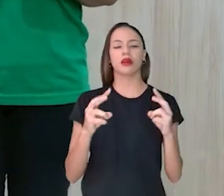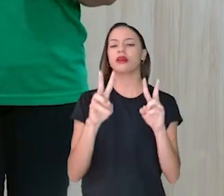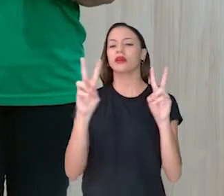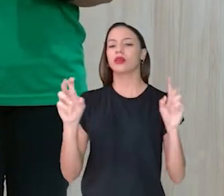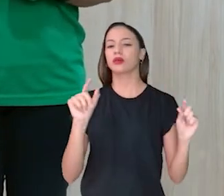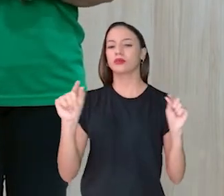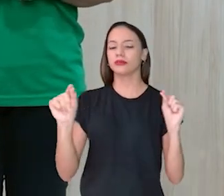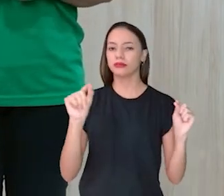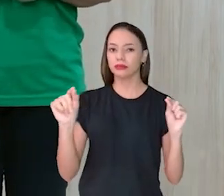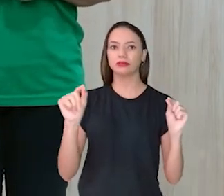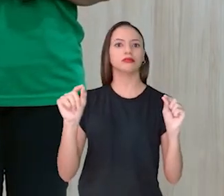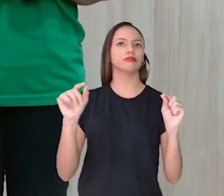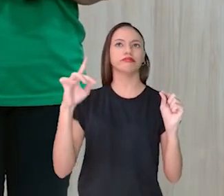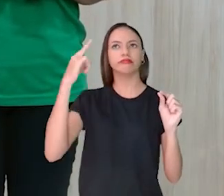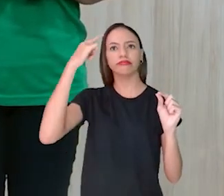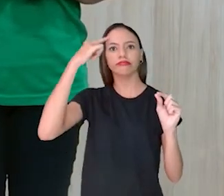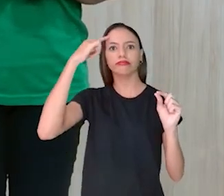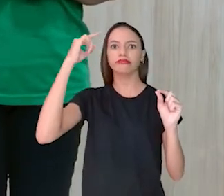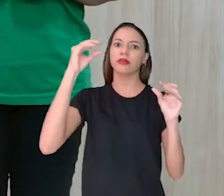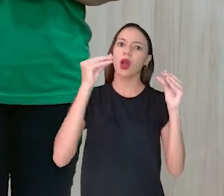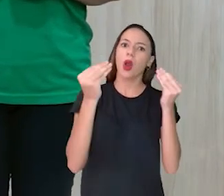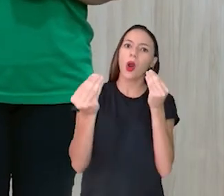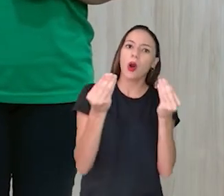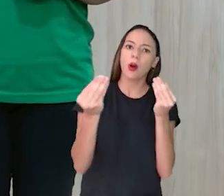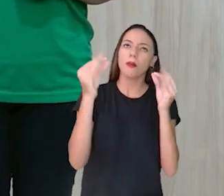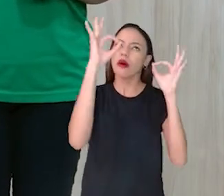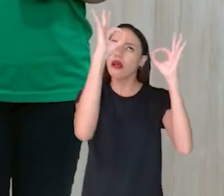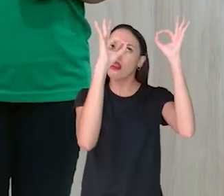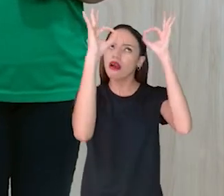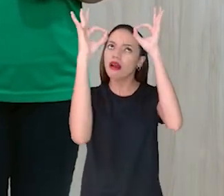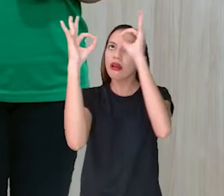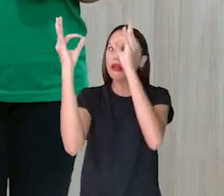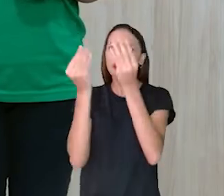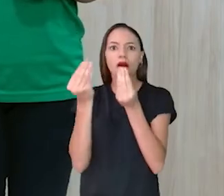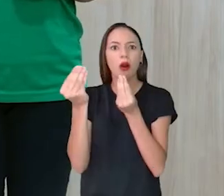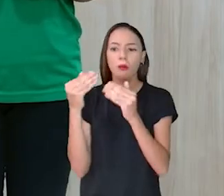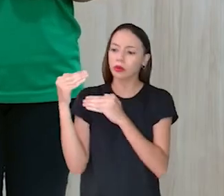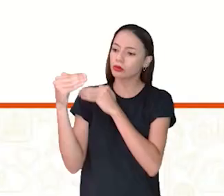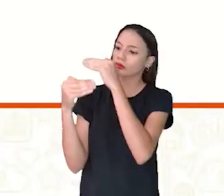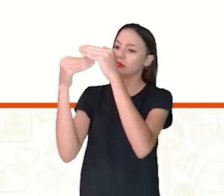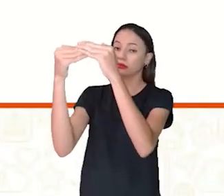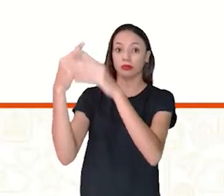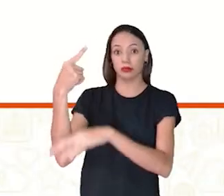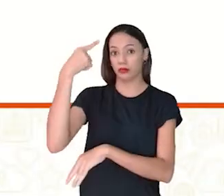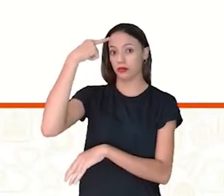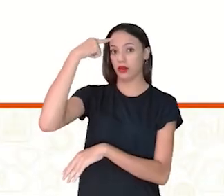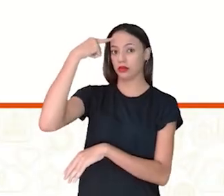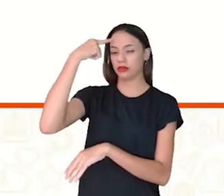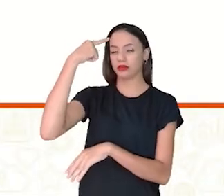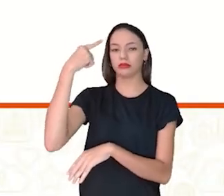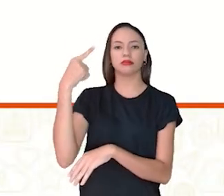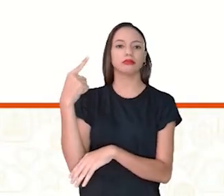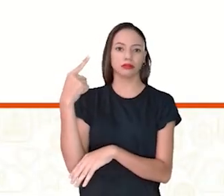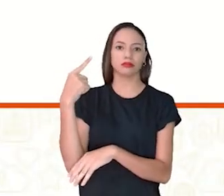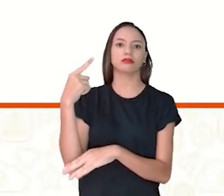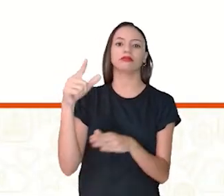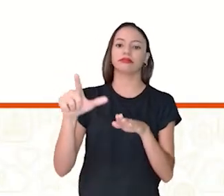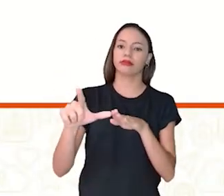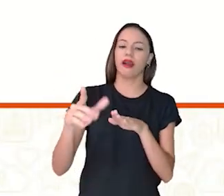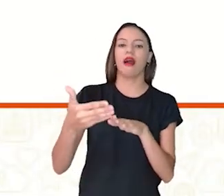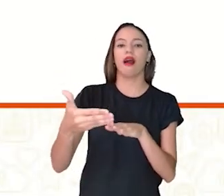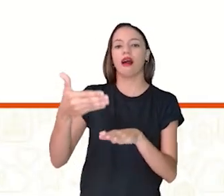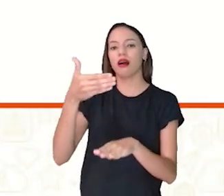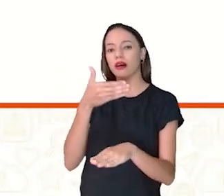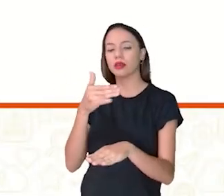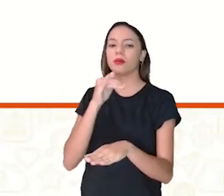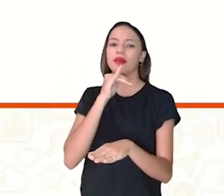é construída essa organização, não é? Falamos que o pensamento, ele parte de um problema, que é o